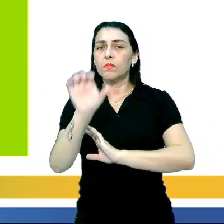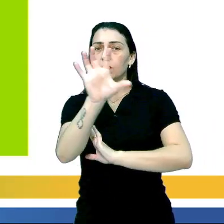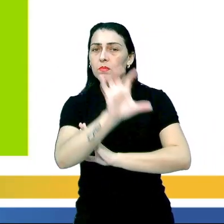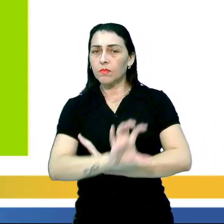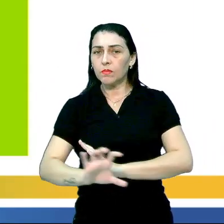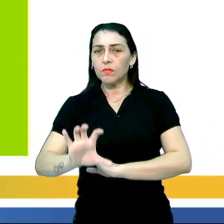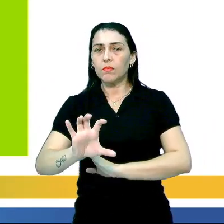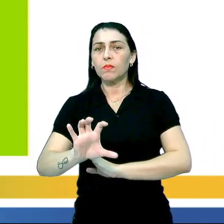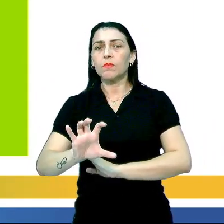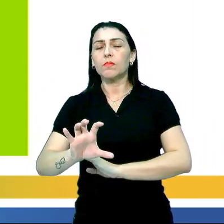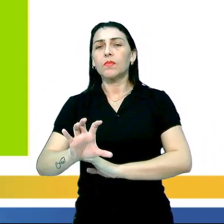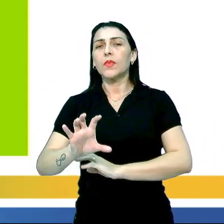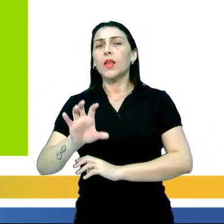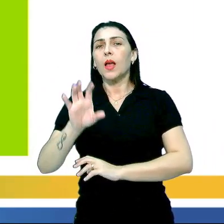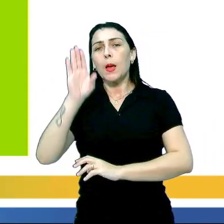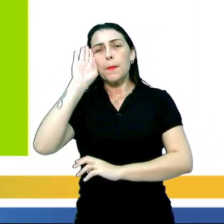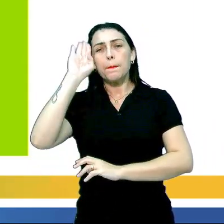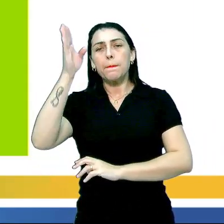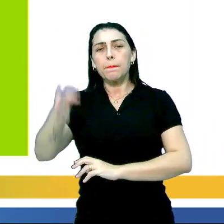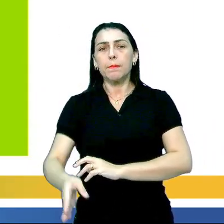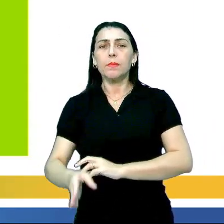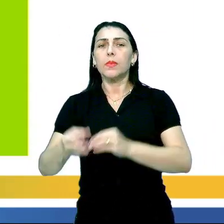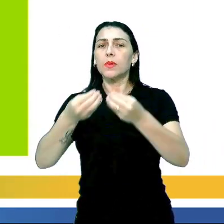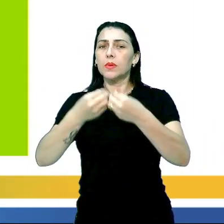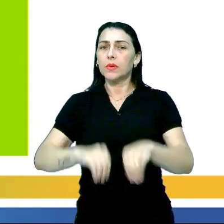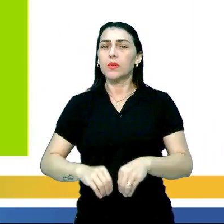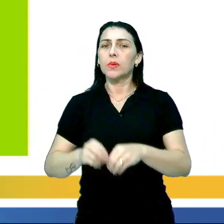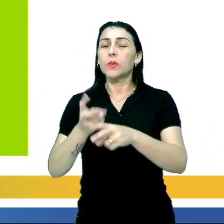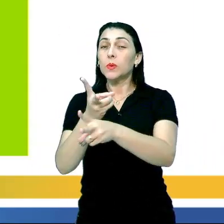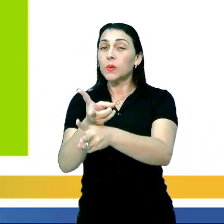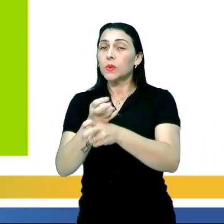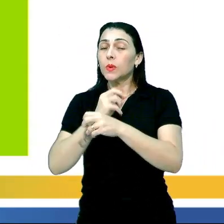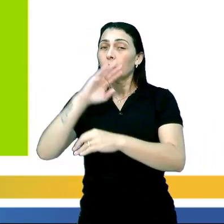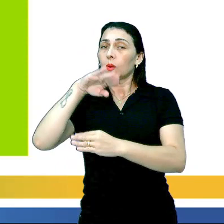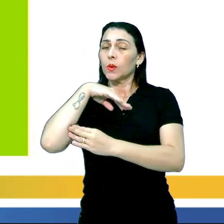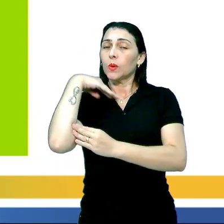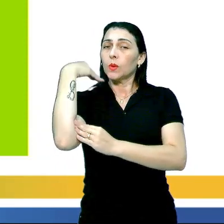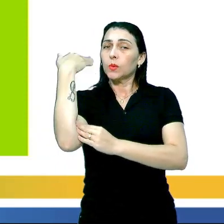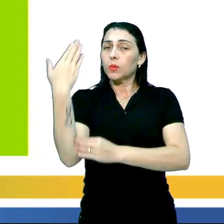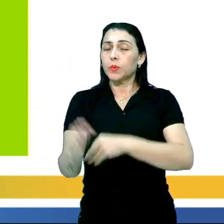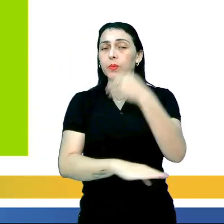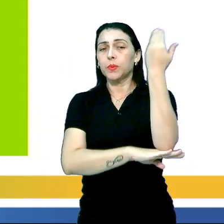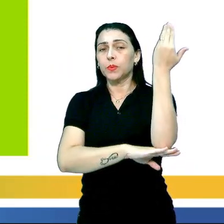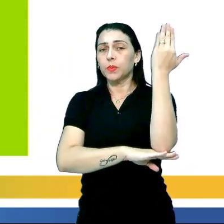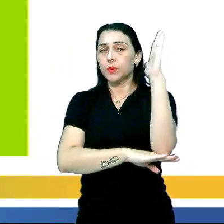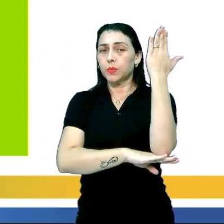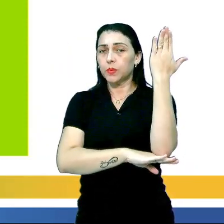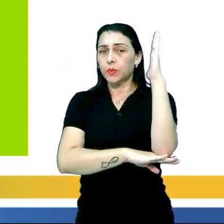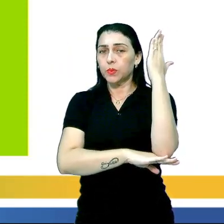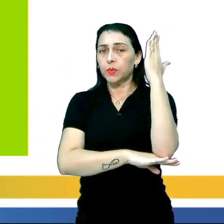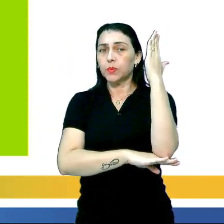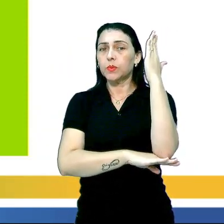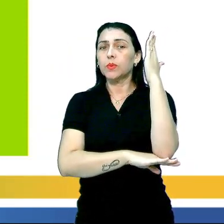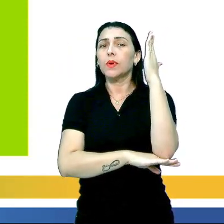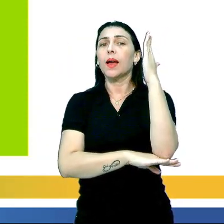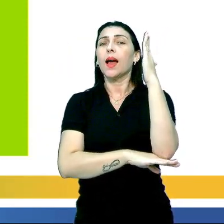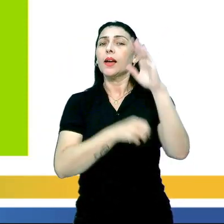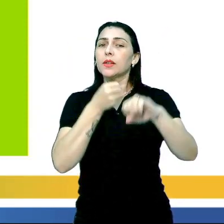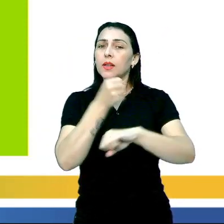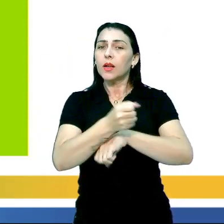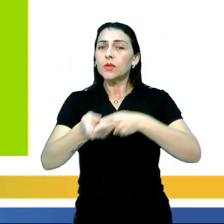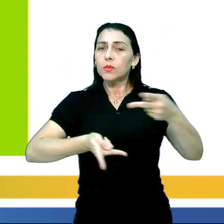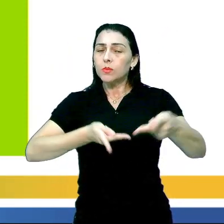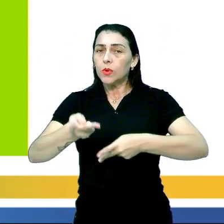região. As principais causas do desmatamento, a gente tem como principal causa aí a extração de madeira,